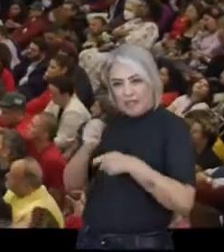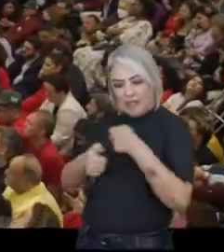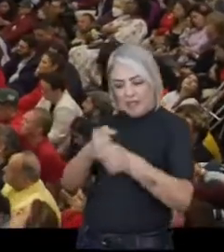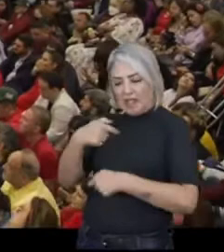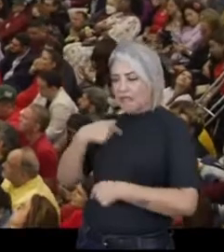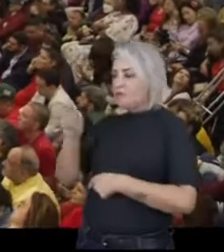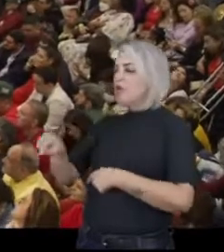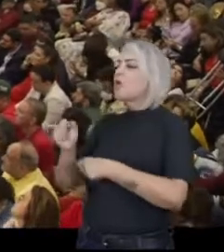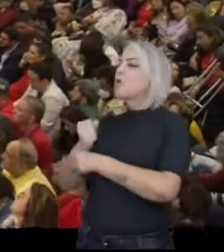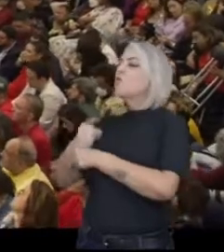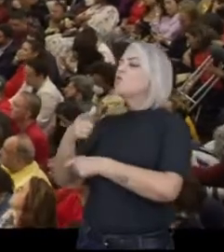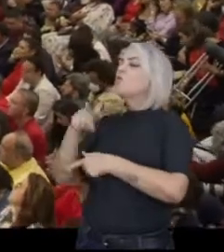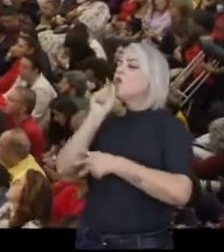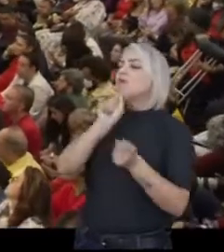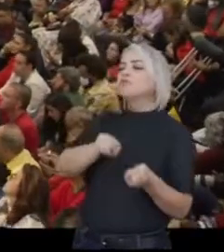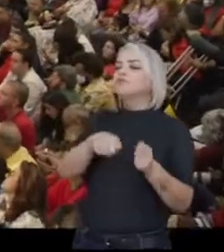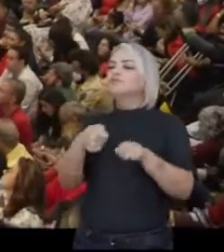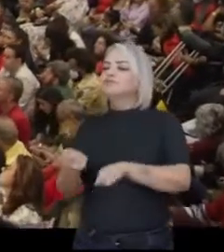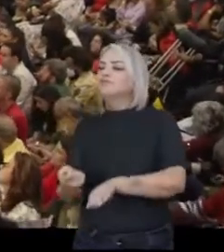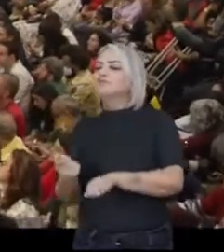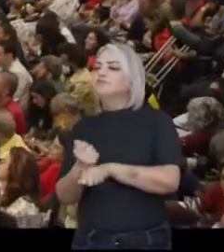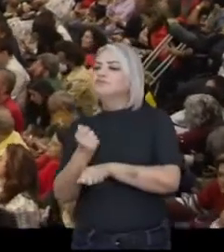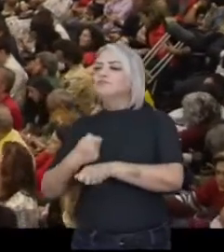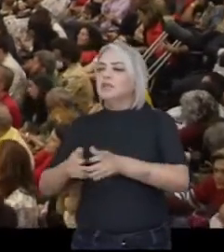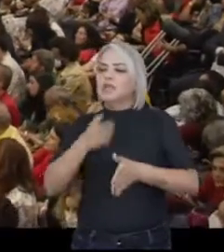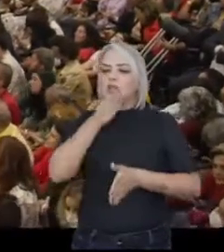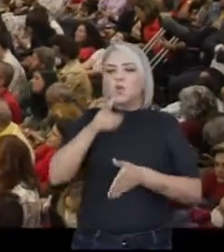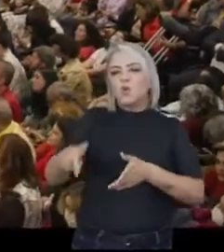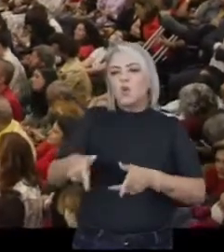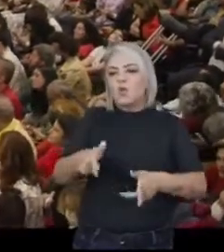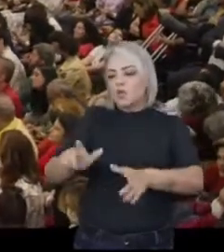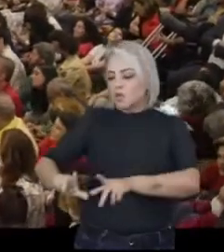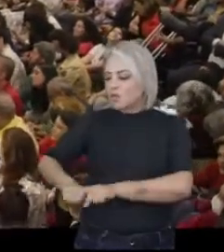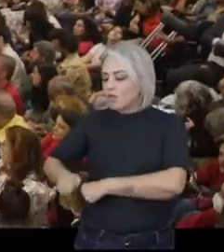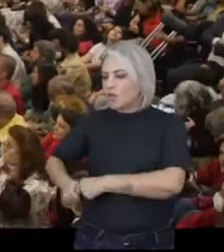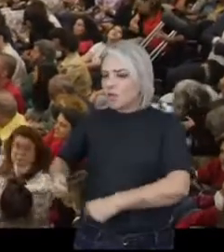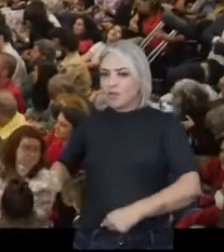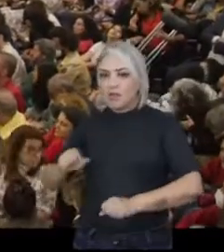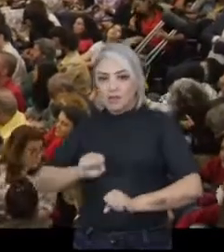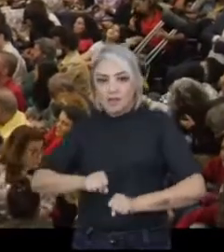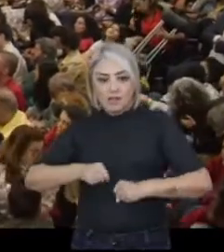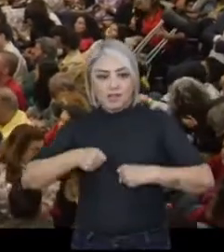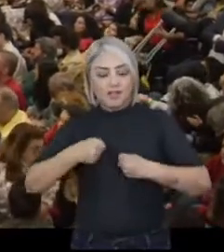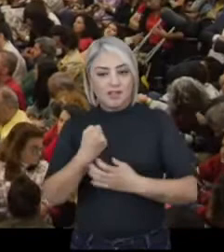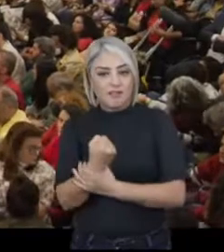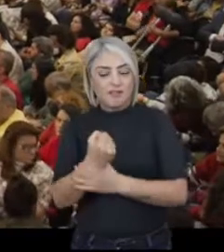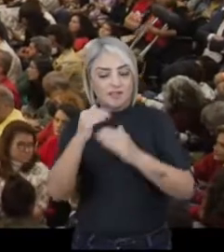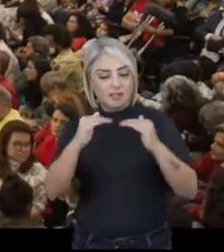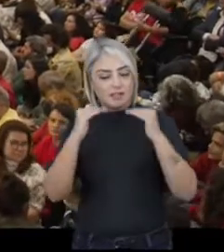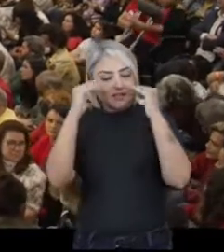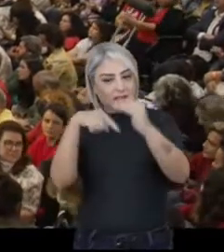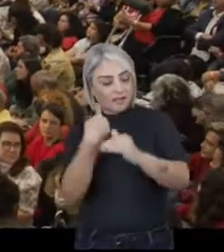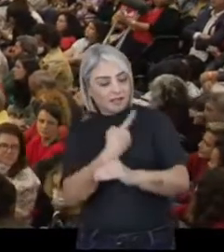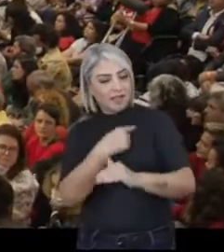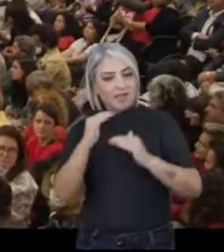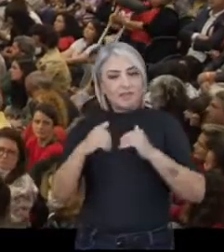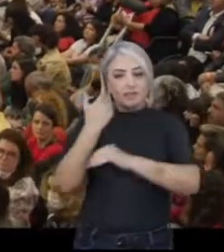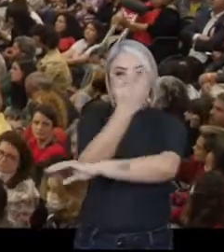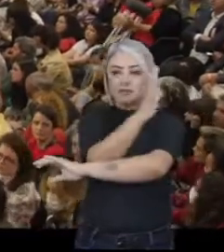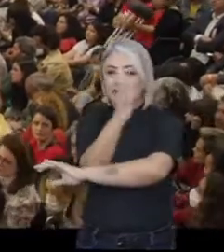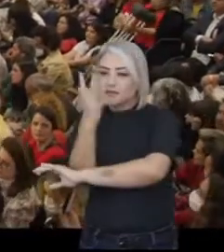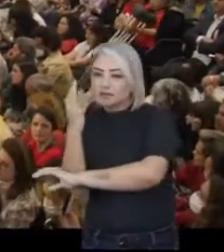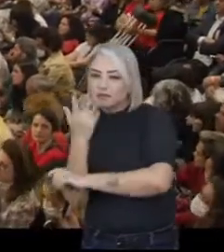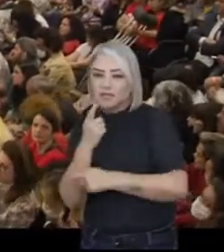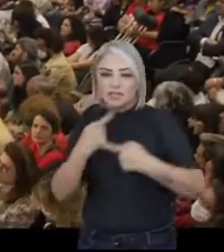construíram as obras do São Francisco. Defender a nossa soberania é defender a Amazônia da política de